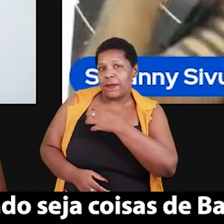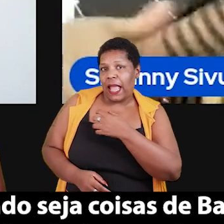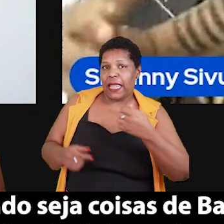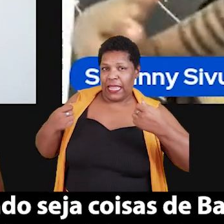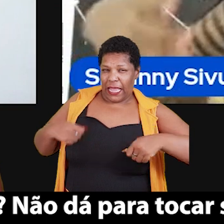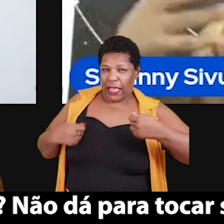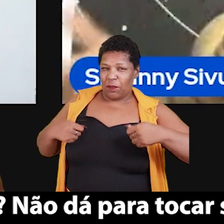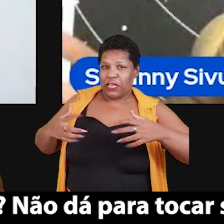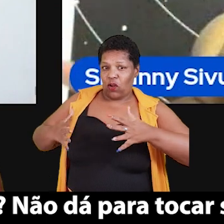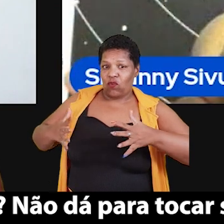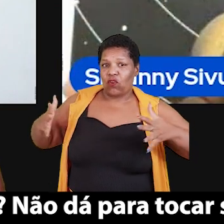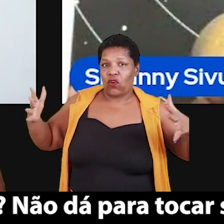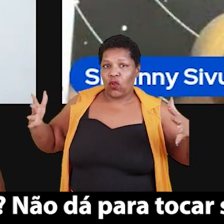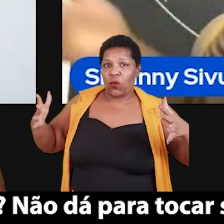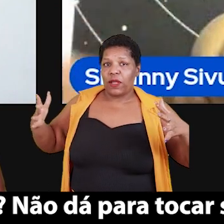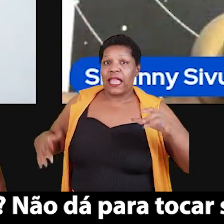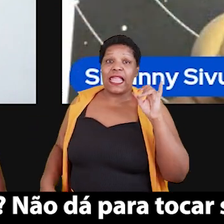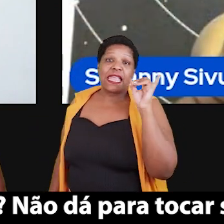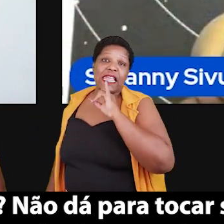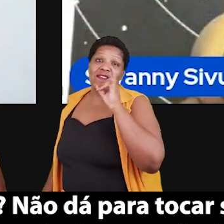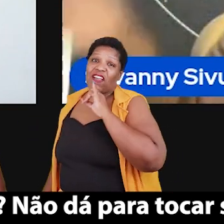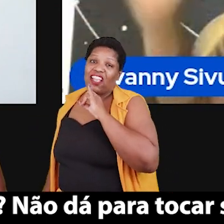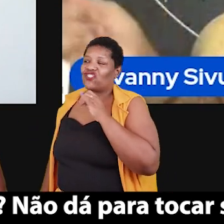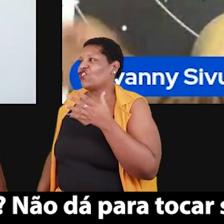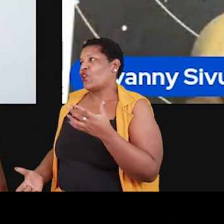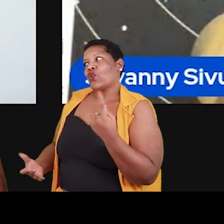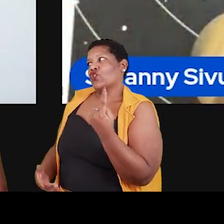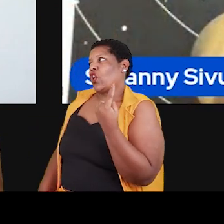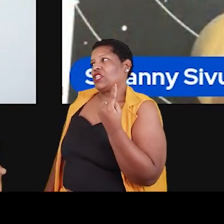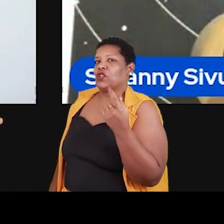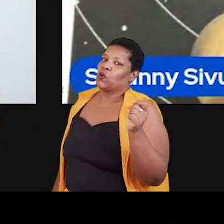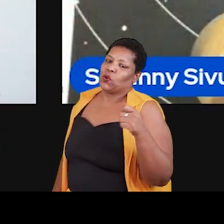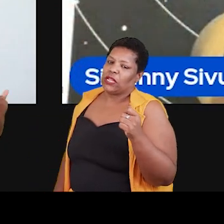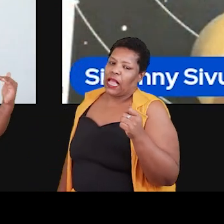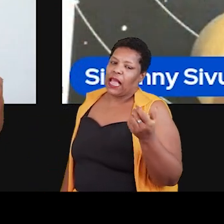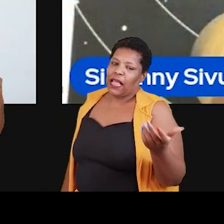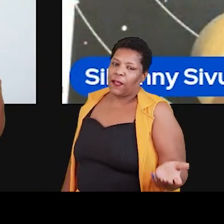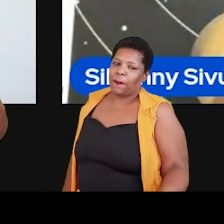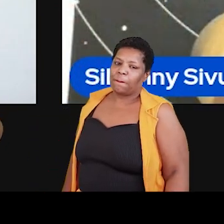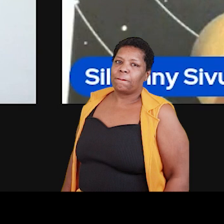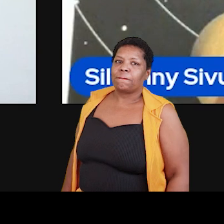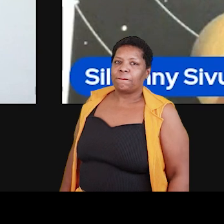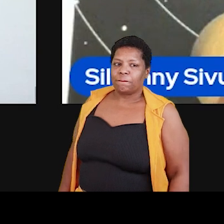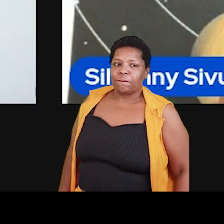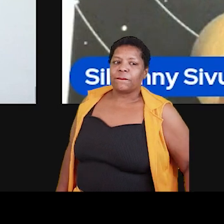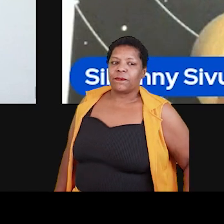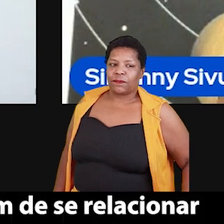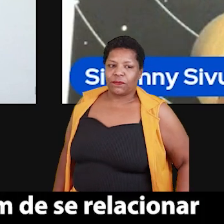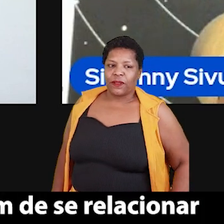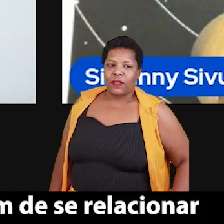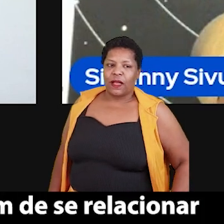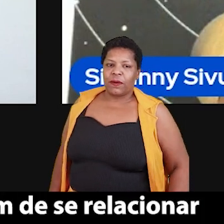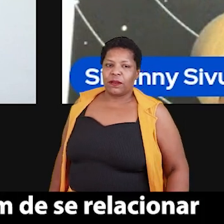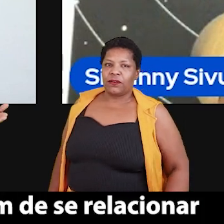2, de volume, por exemplo, foi Ivete, não dá para tocar sozinha, tem que ter mais Não um dá. percussionista ali comigo. É interessante porque vira e mexe Uma, vocês